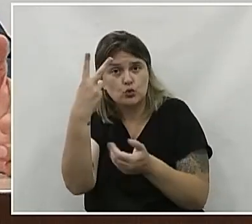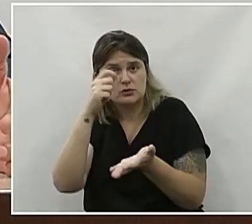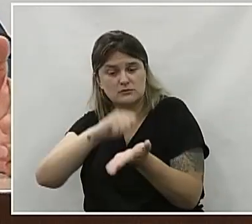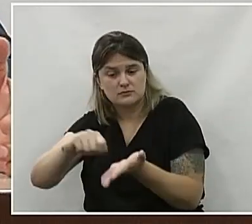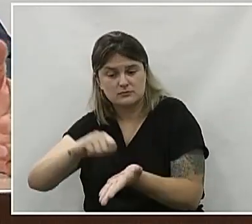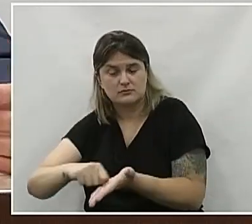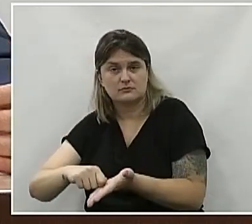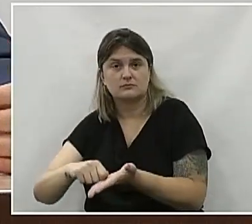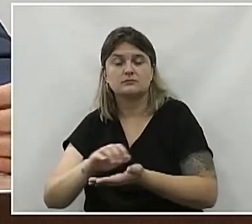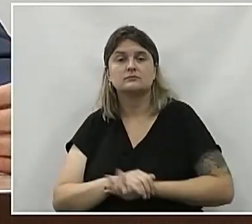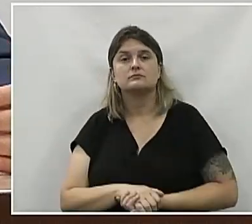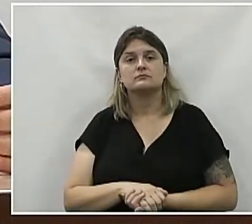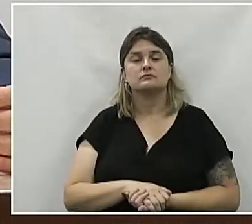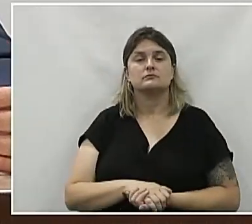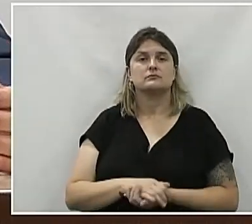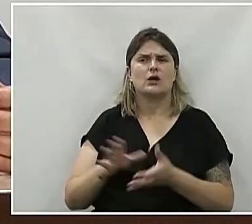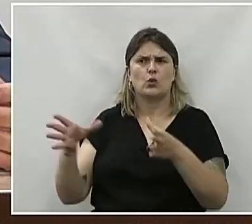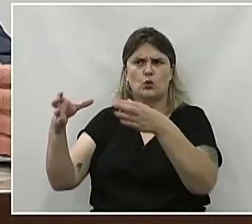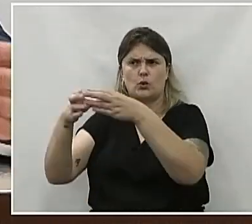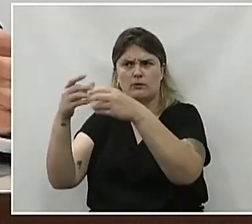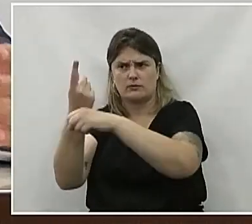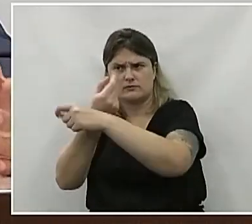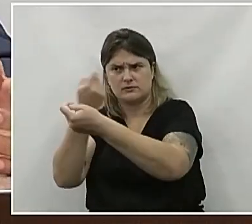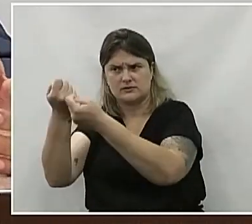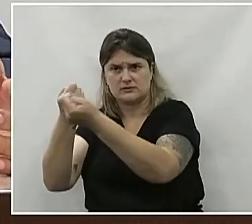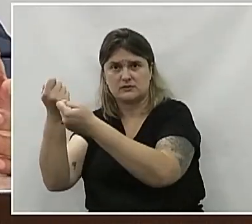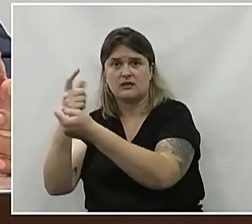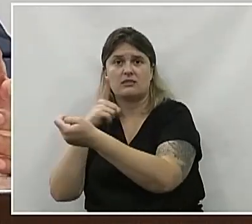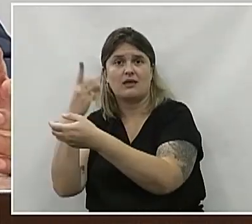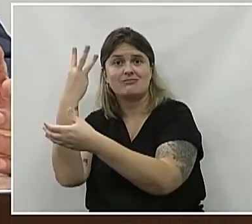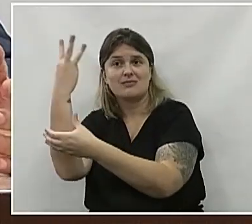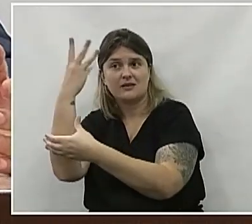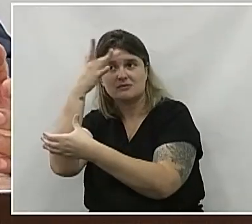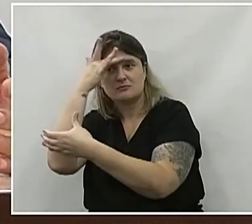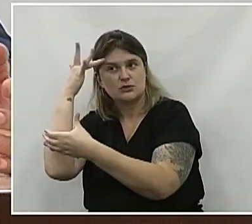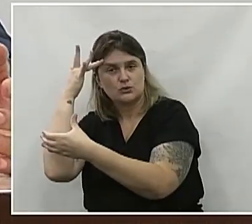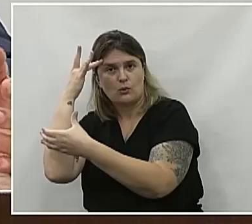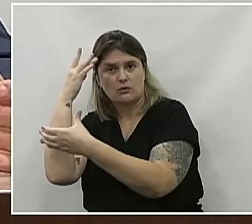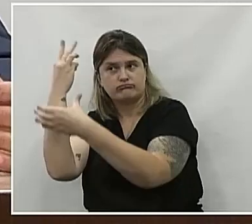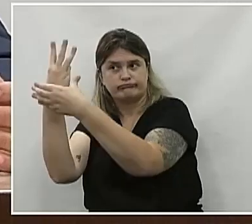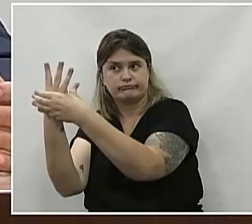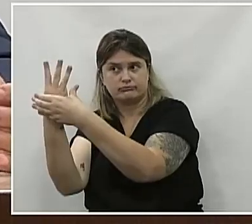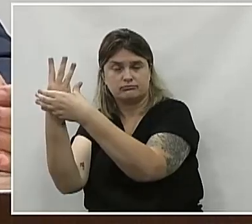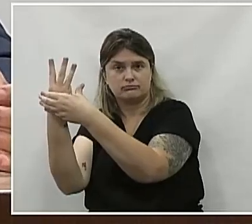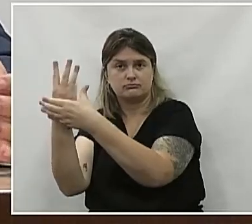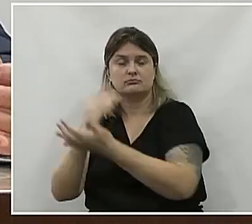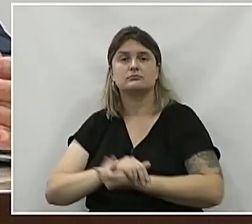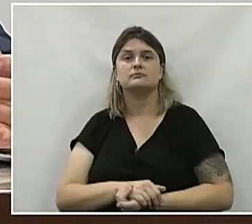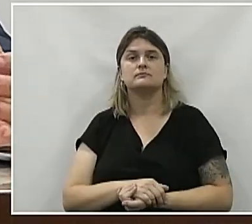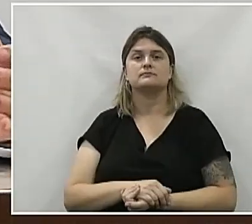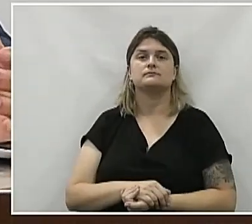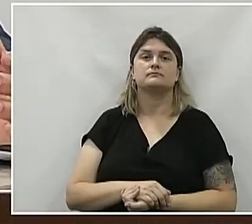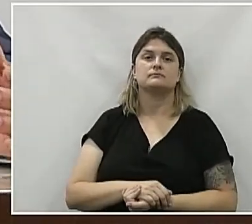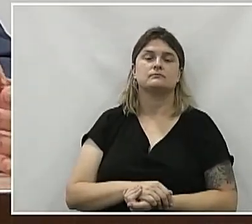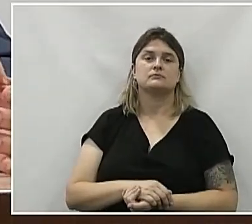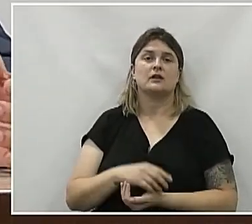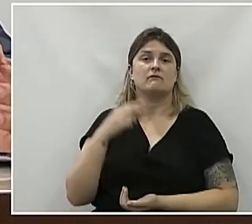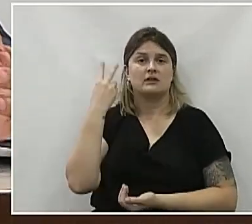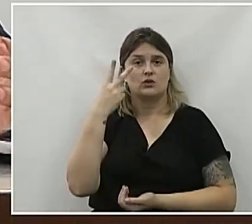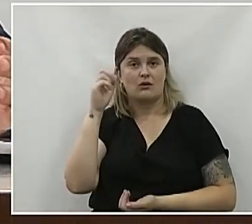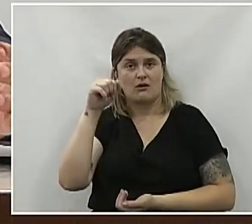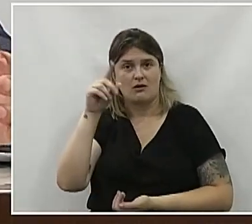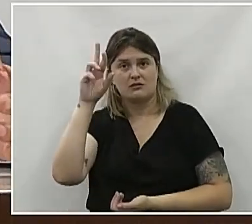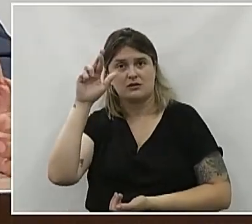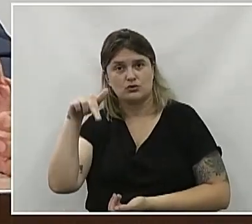assinaturas e a comissão é feita por três nessa comissão está o vereador